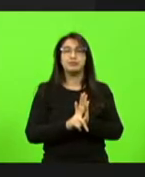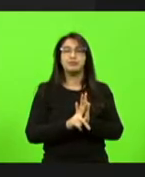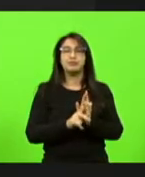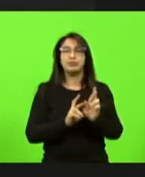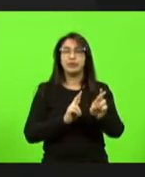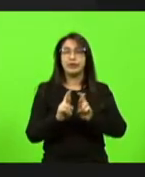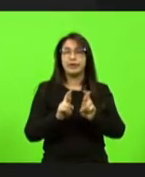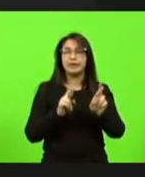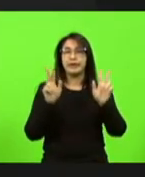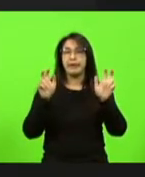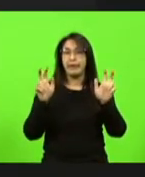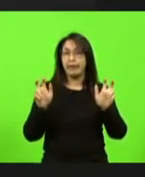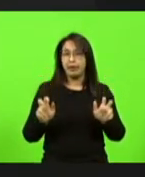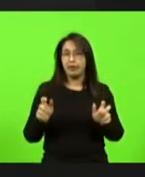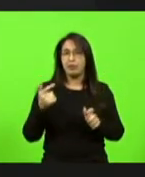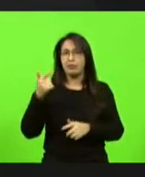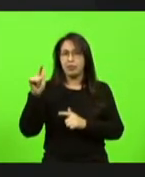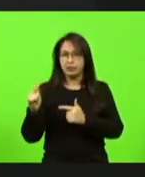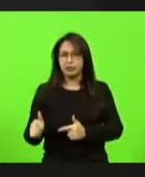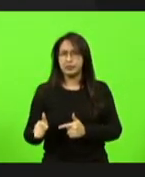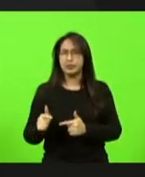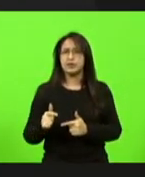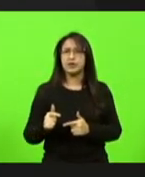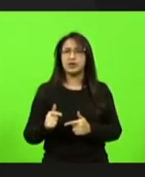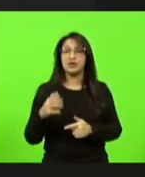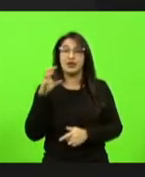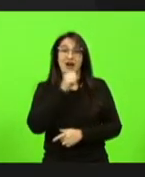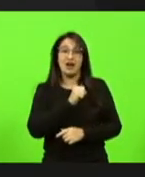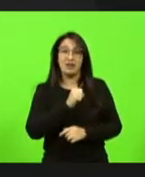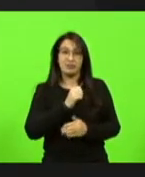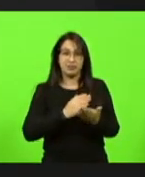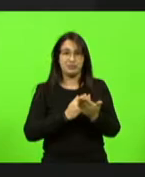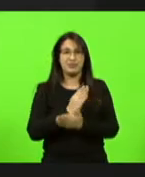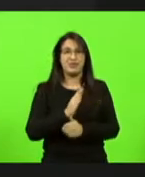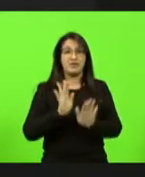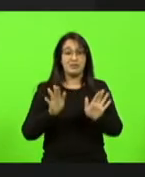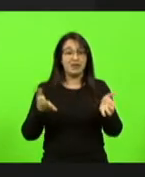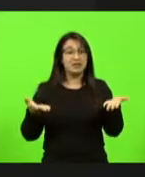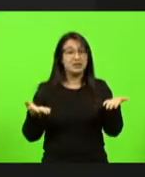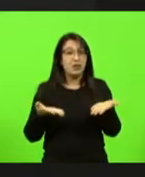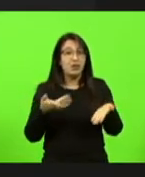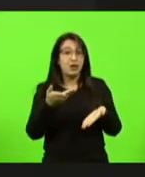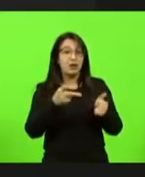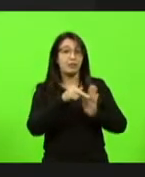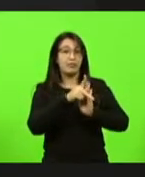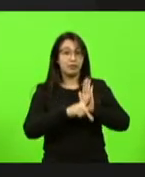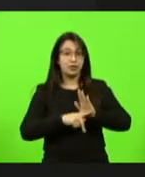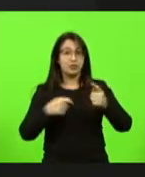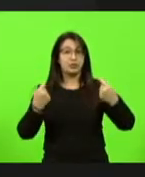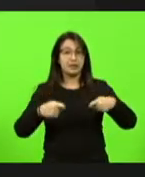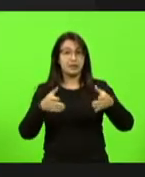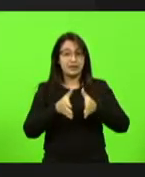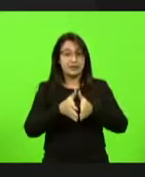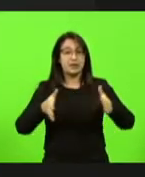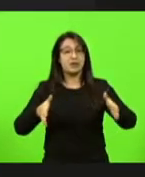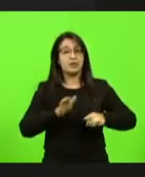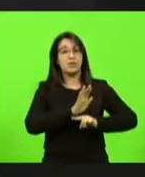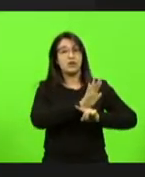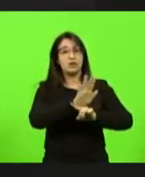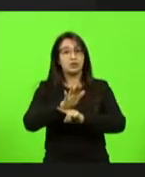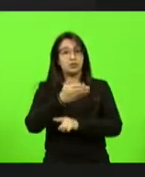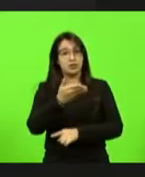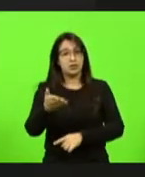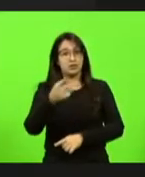temas, muito rápido se passa. Mas este é um projeto realmente que deveria ter sido amplo para ajudar as pessoas. Estou